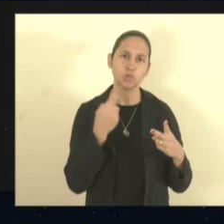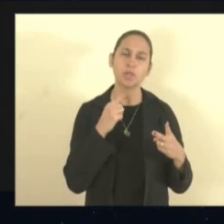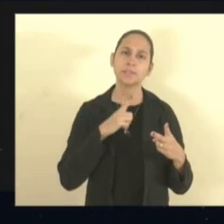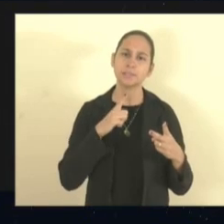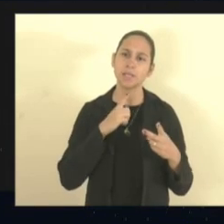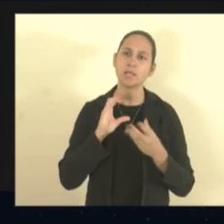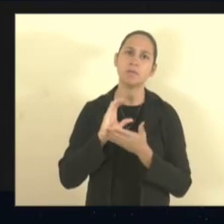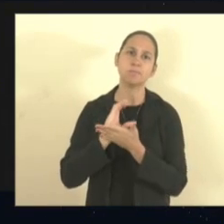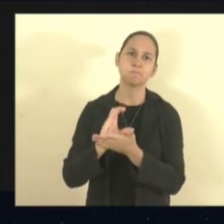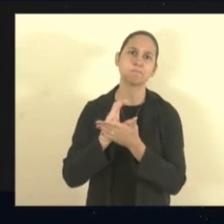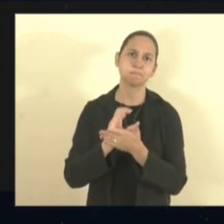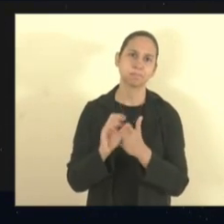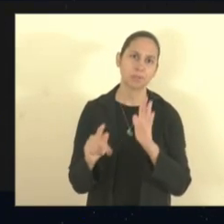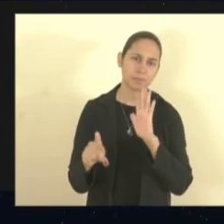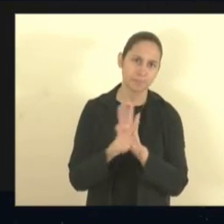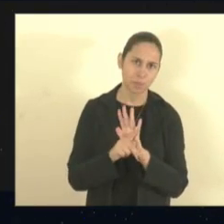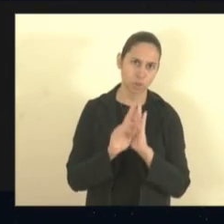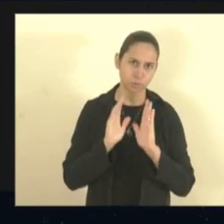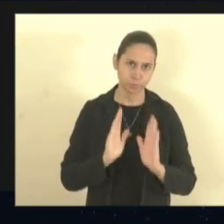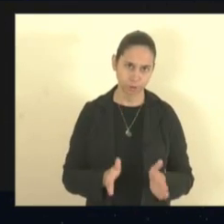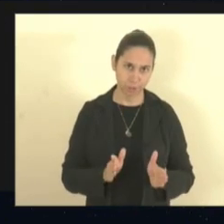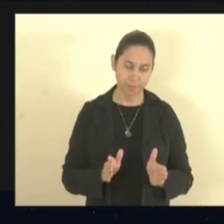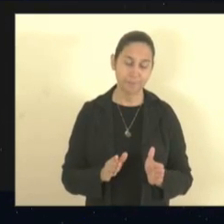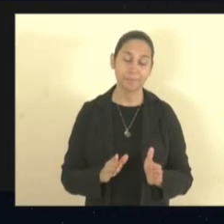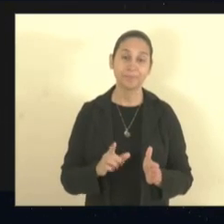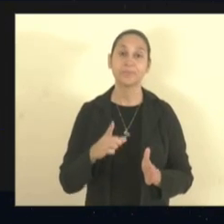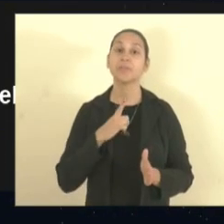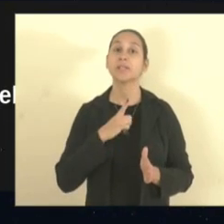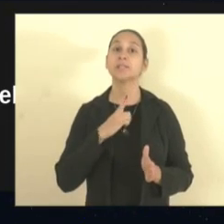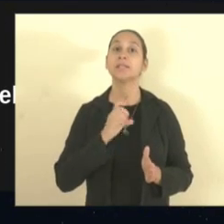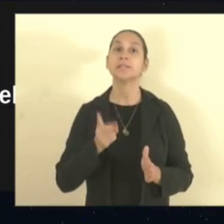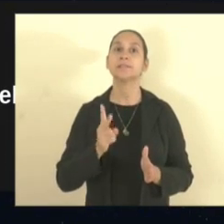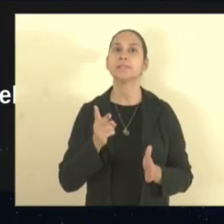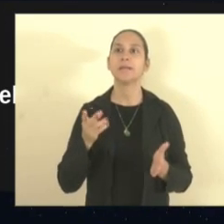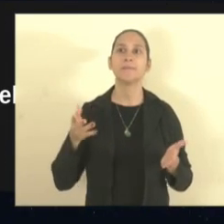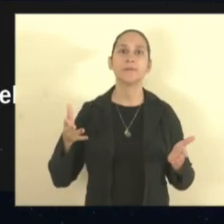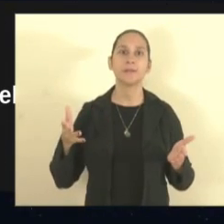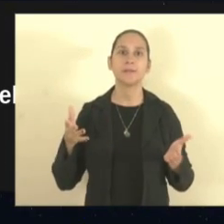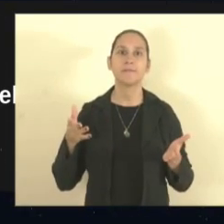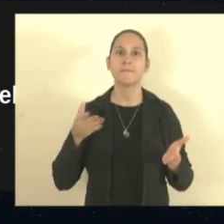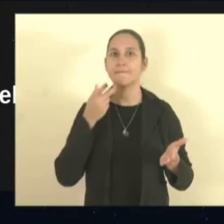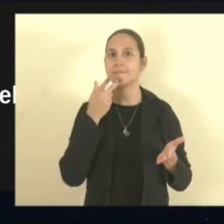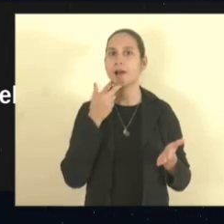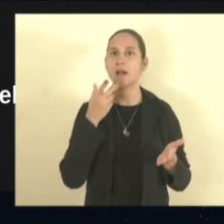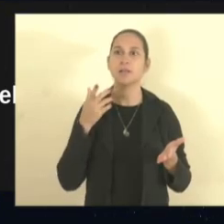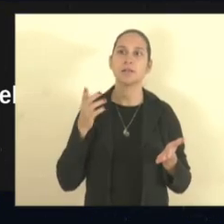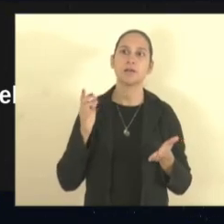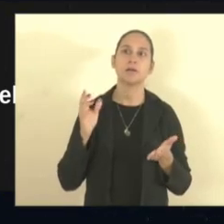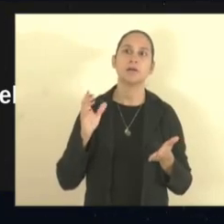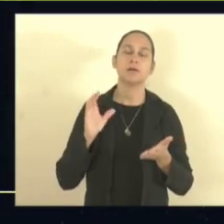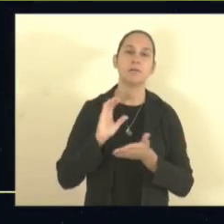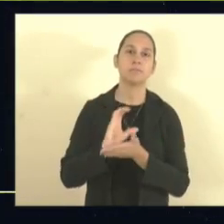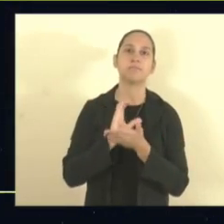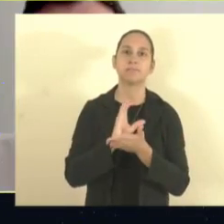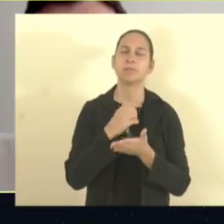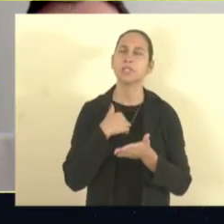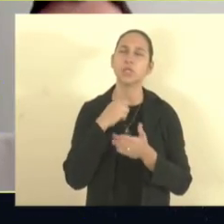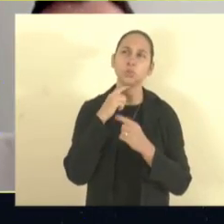o governo tem se vangloriado de ter o Fundo Soberano em Investimentos. E aí a outra dúvida que eu tenho é essa.